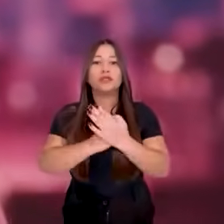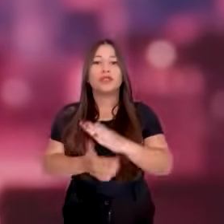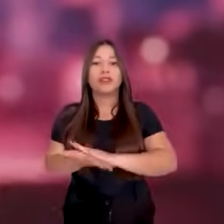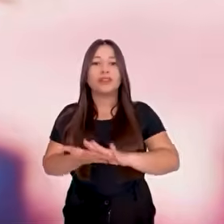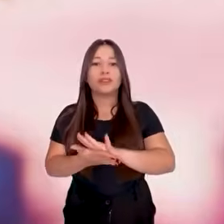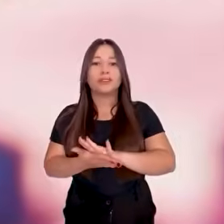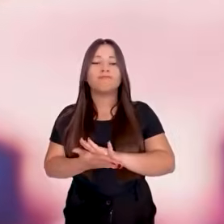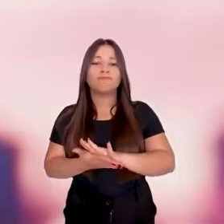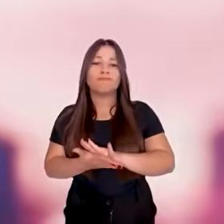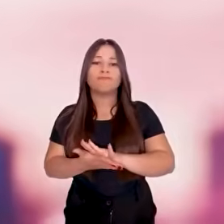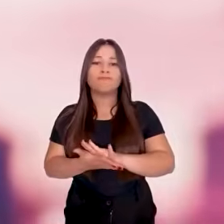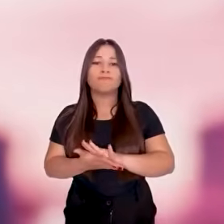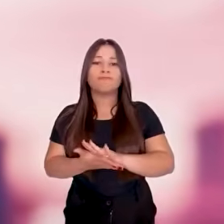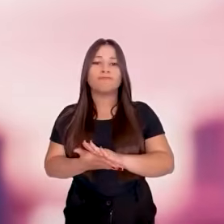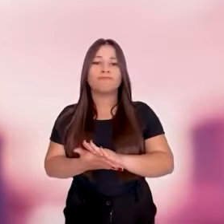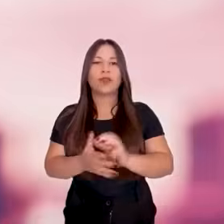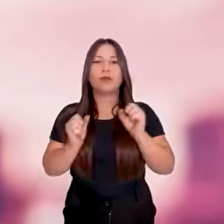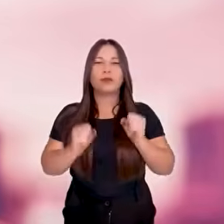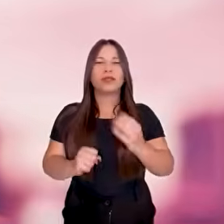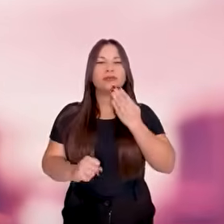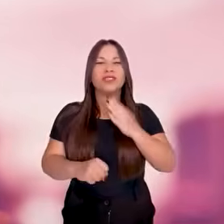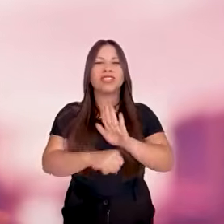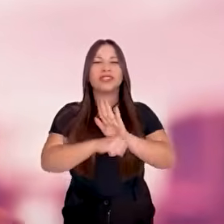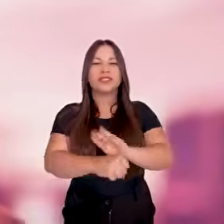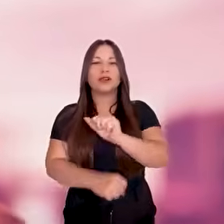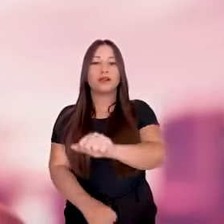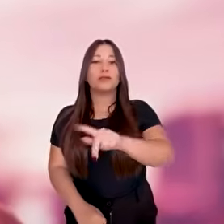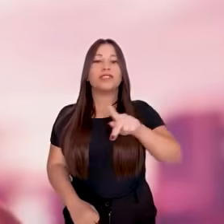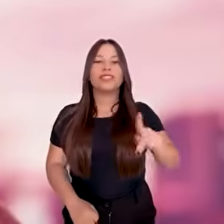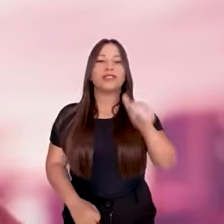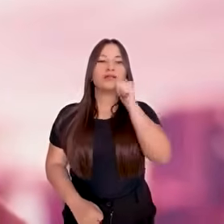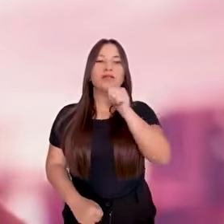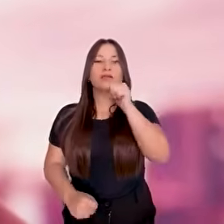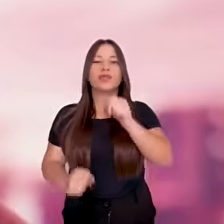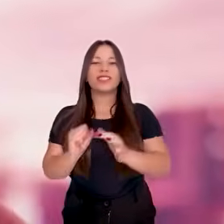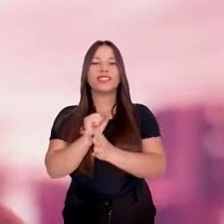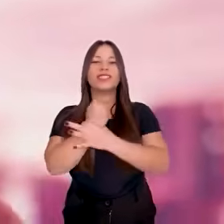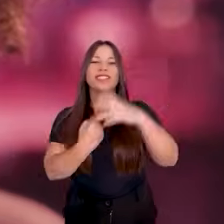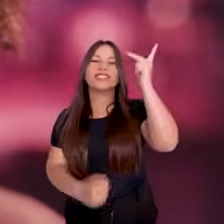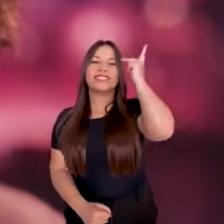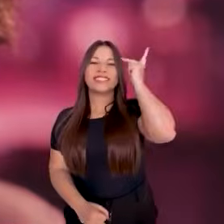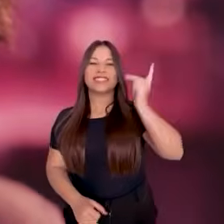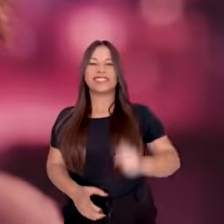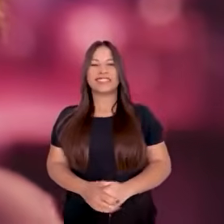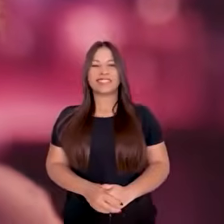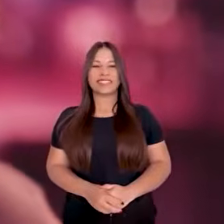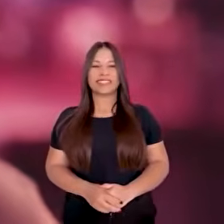ajuda, ela pode contar com o aplicativo SP Mulher Segura.